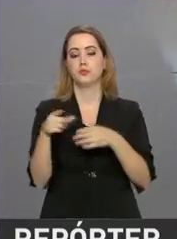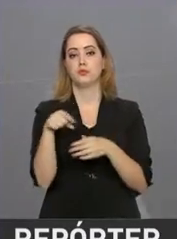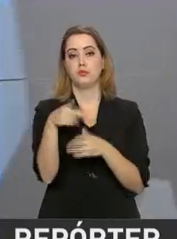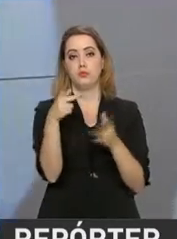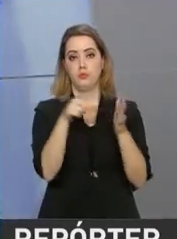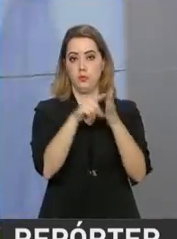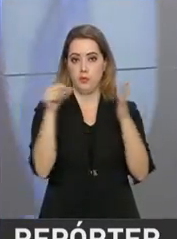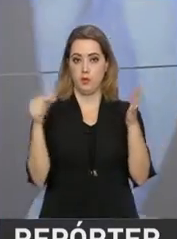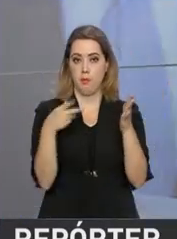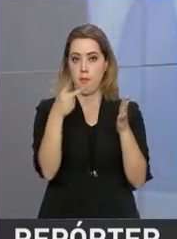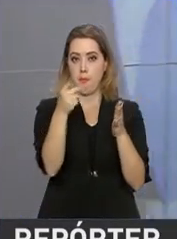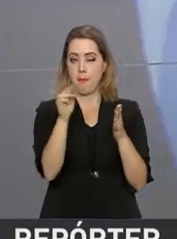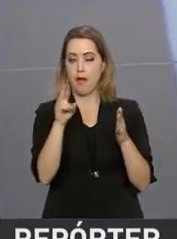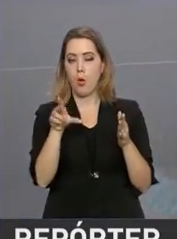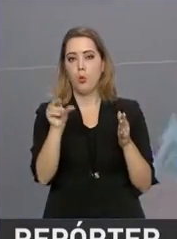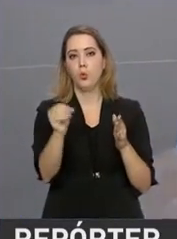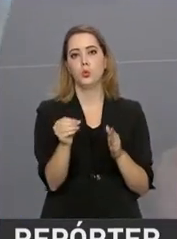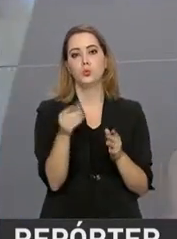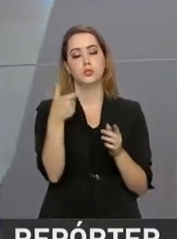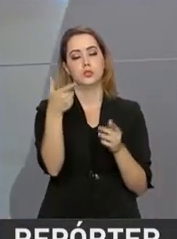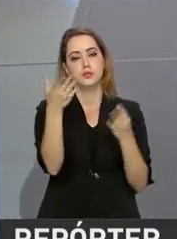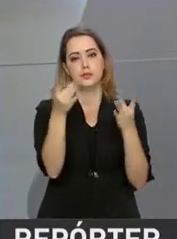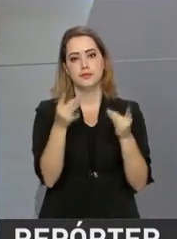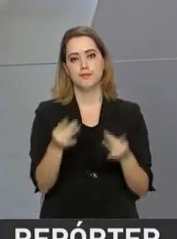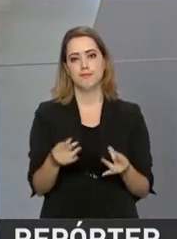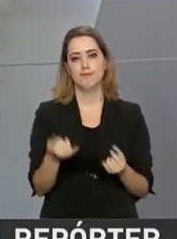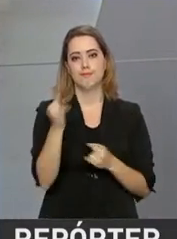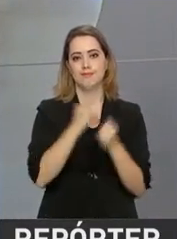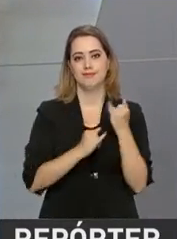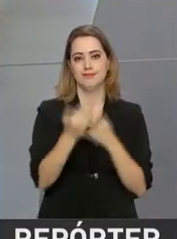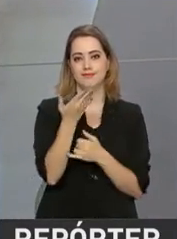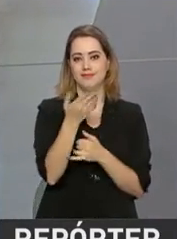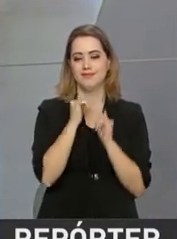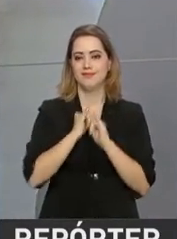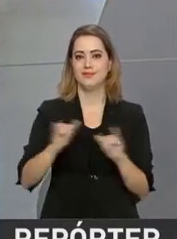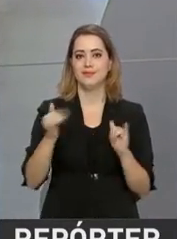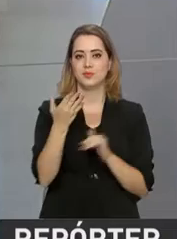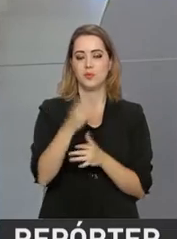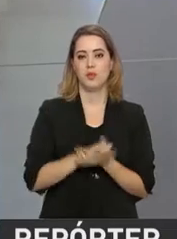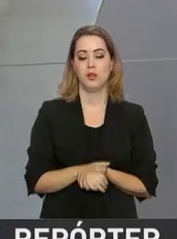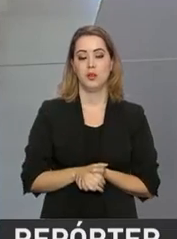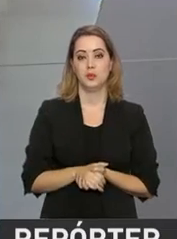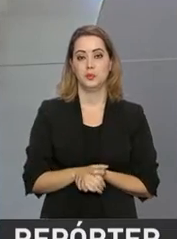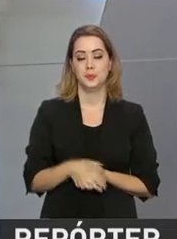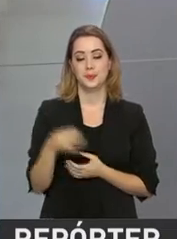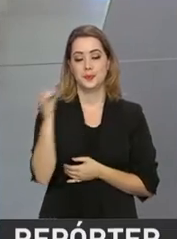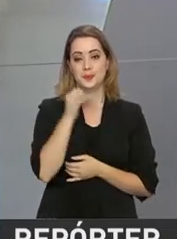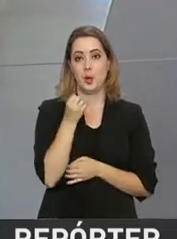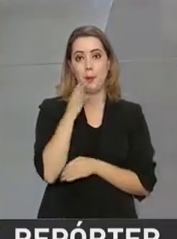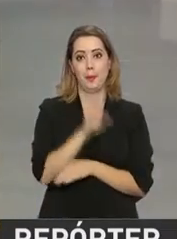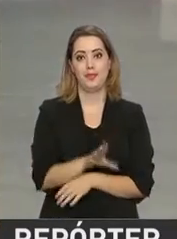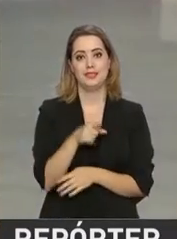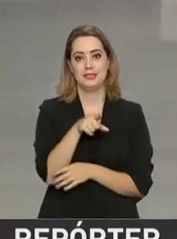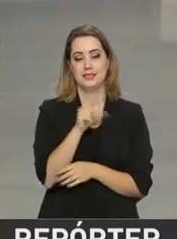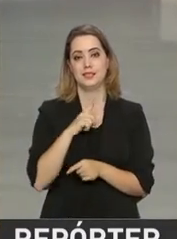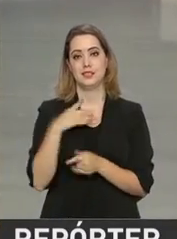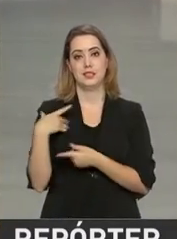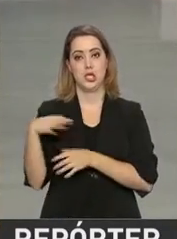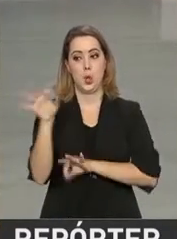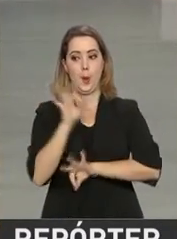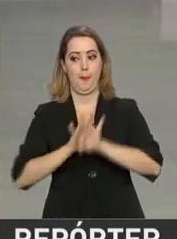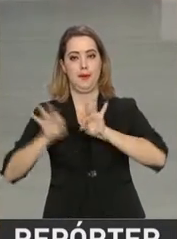repórter paulo la sálvia que tem as informações sobre esse lançamento boa tarde paulo boa tarde luís os últimos preparativos